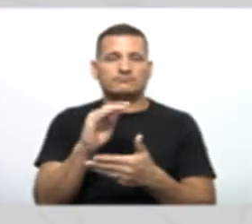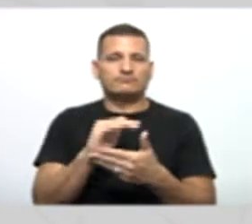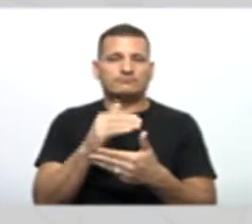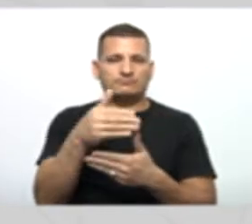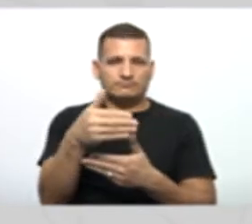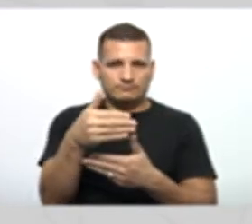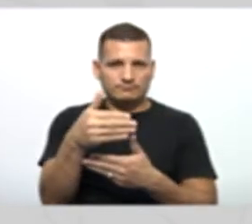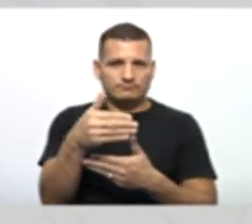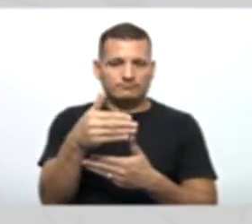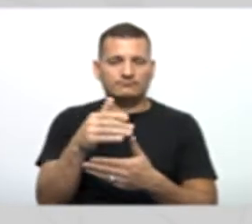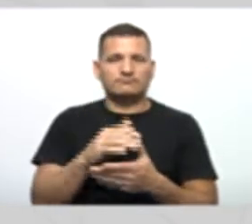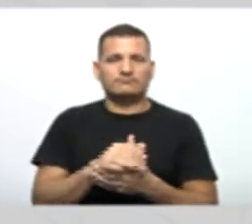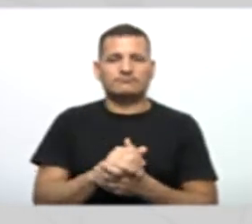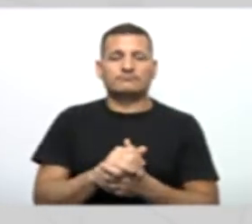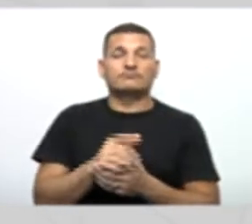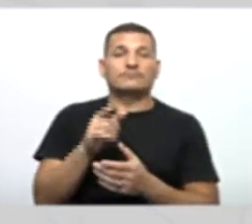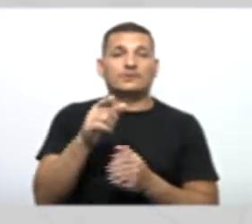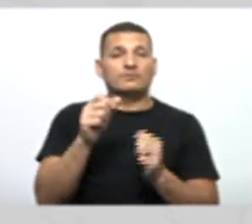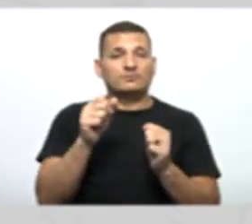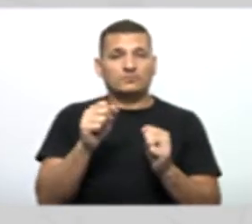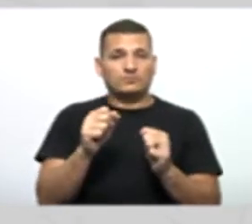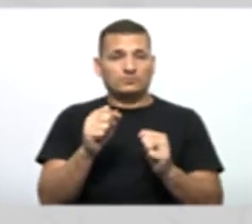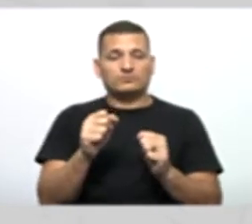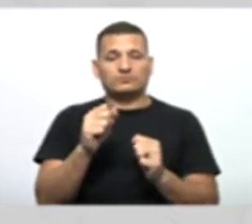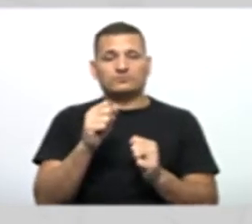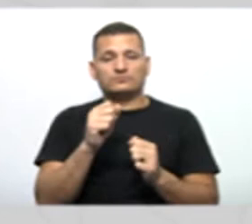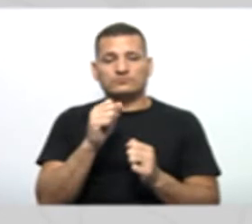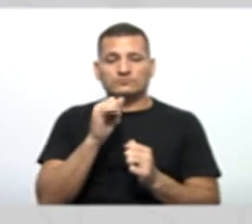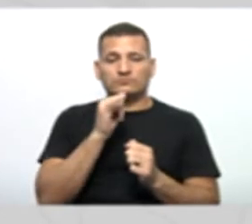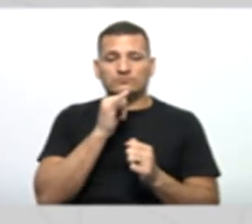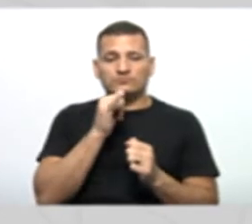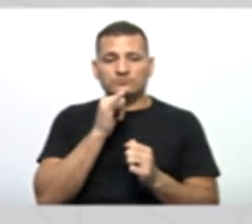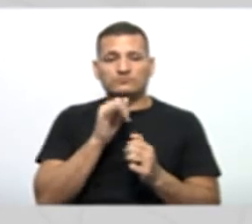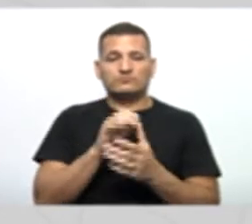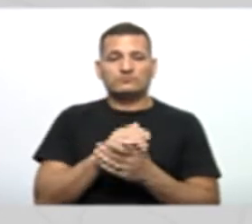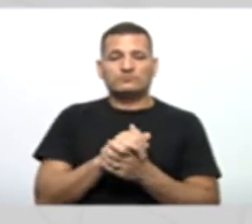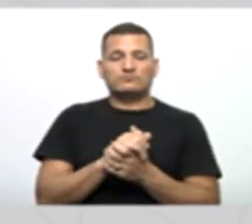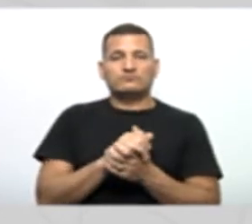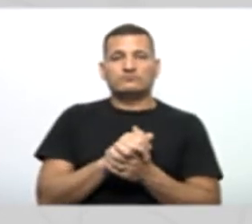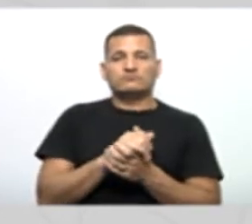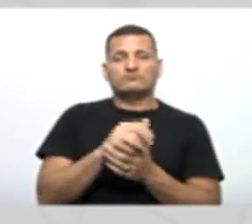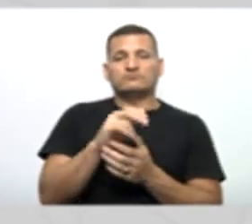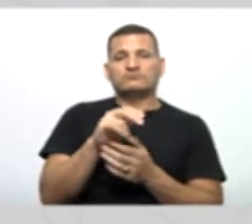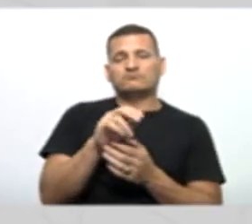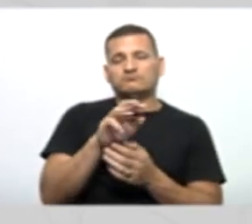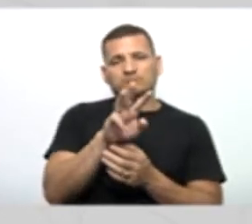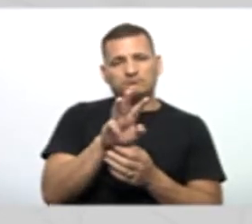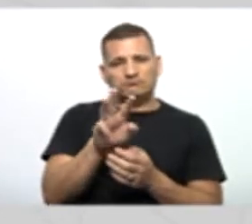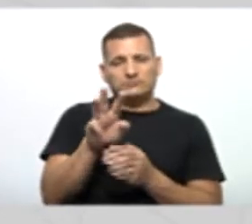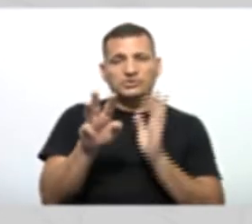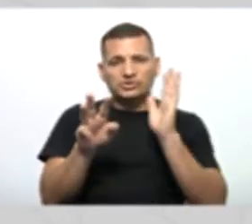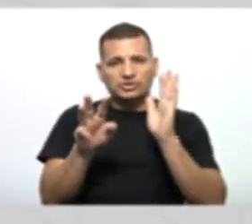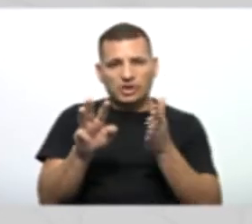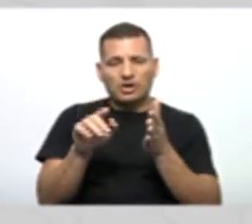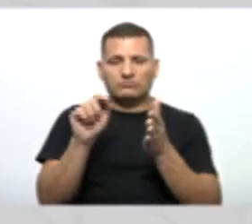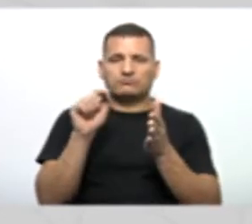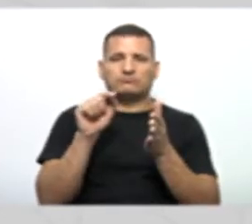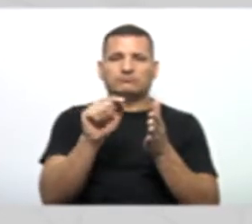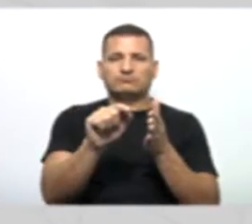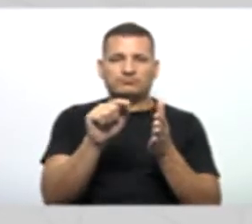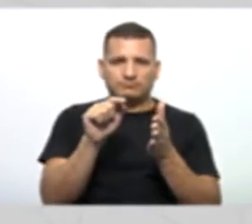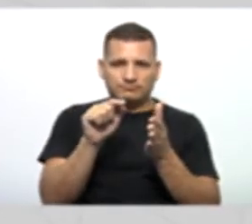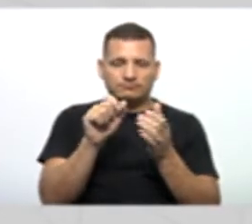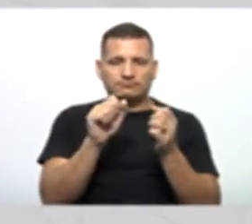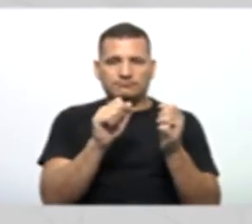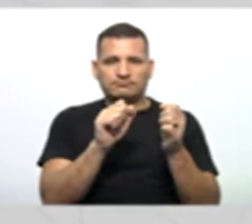Uma delas, você pode entrar diretamente na página do desenvolvimento do MySQL aqui, ó, https dev